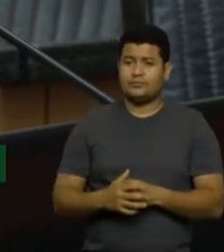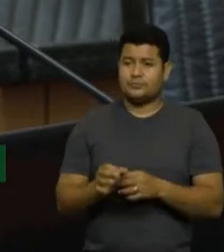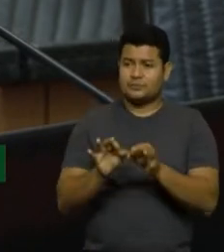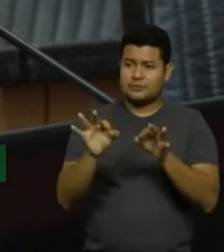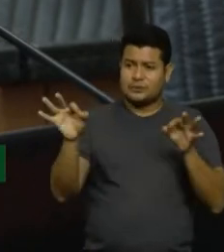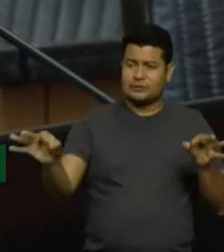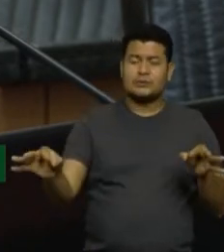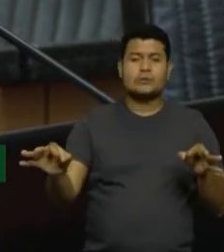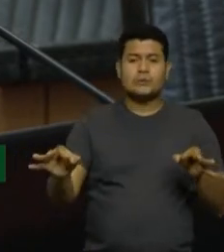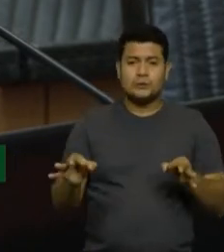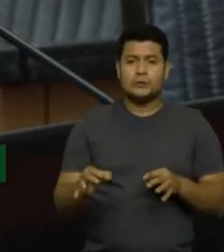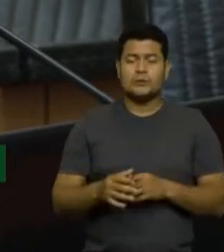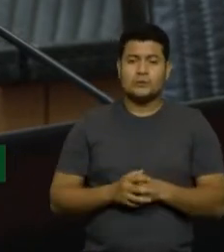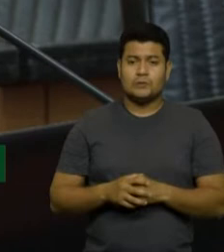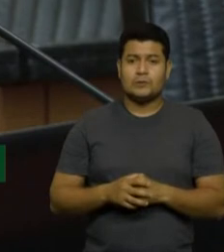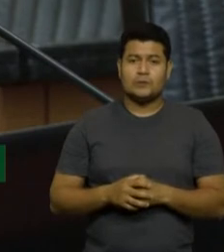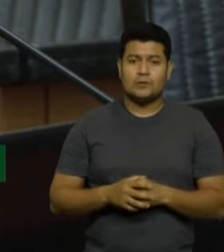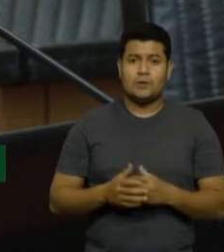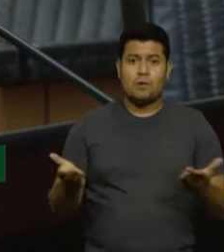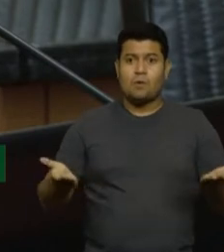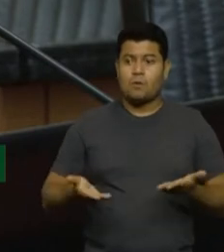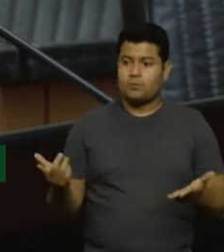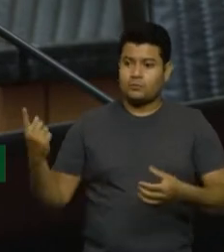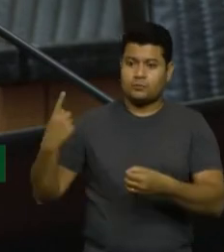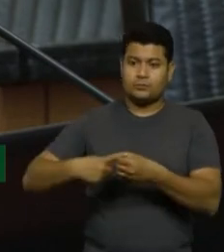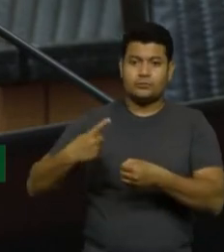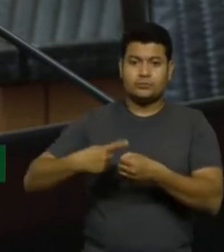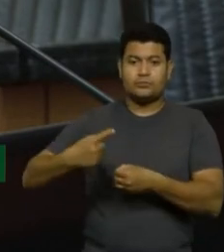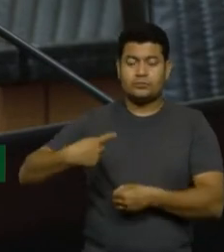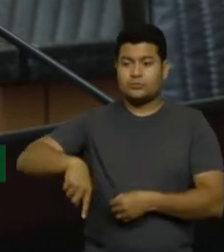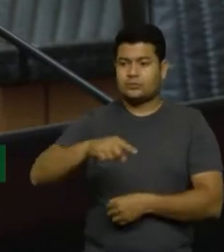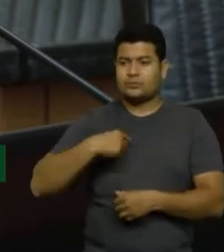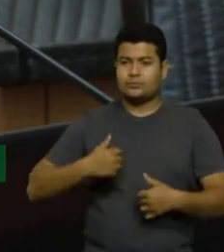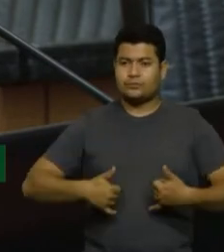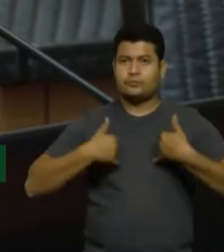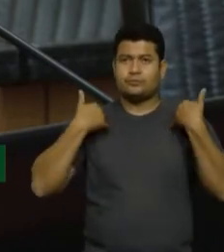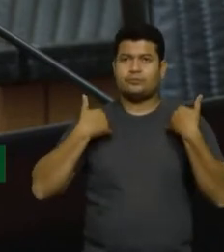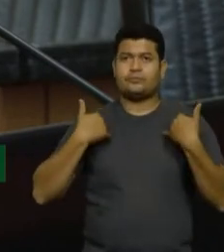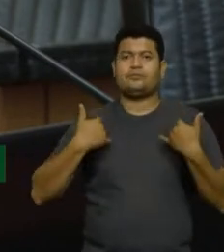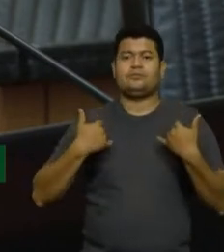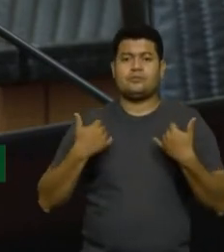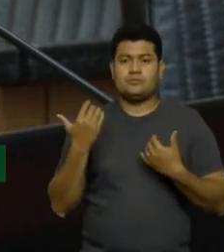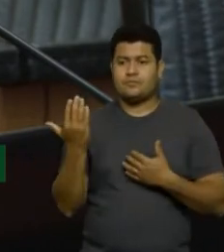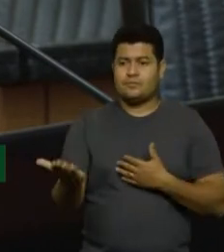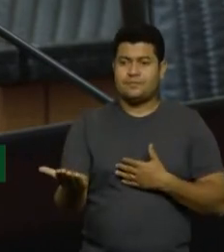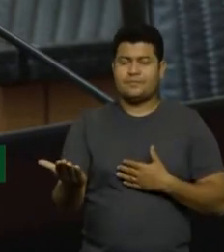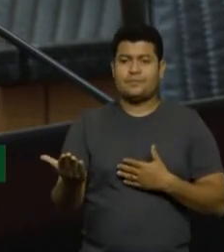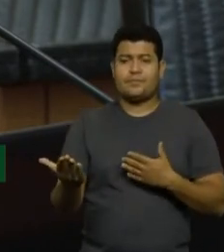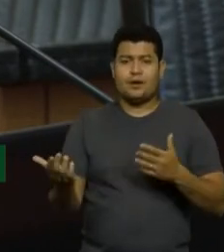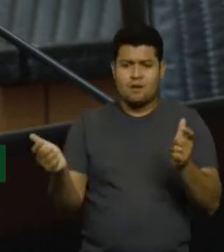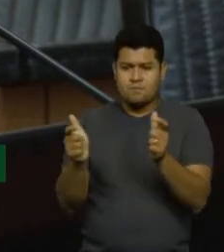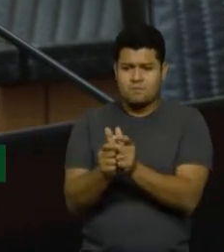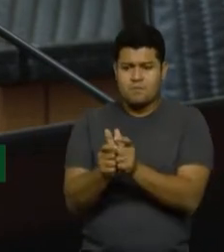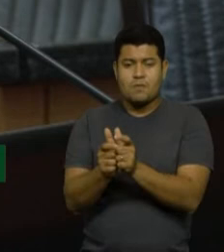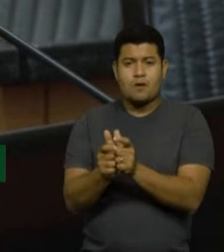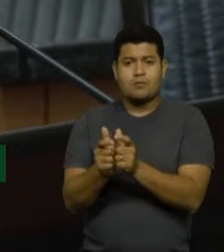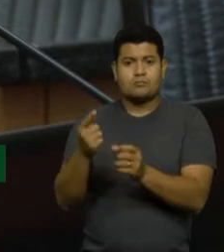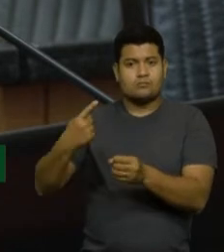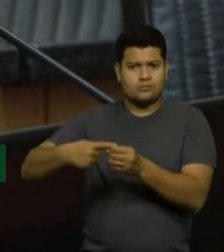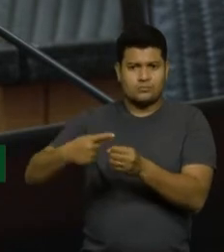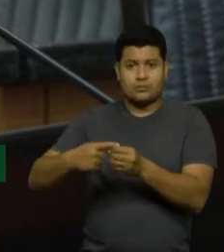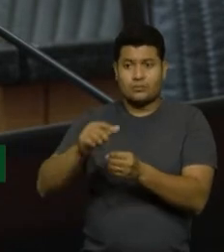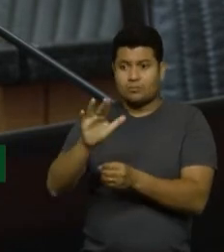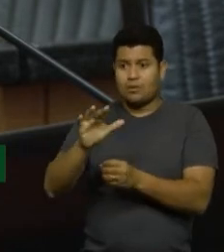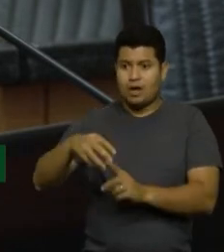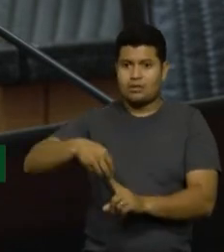Batista. E hoje é um município que nos orgulha de ser um pequeno município, se destacando a